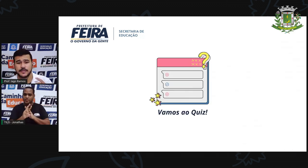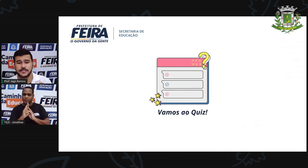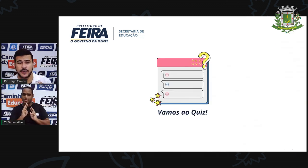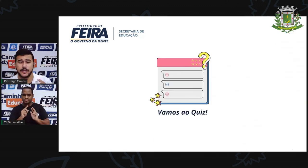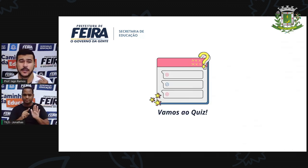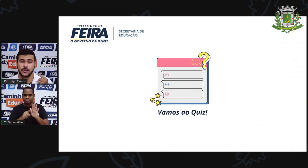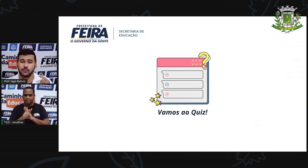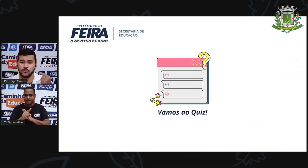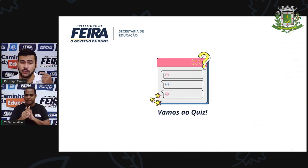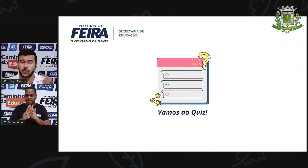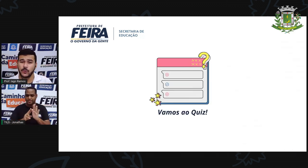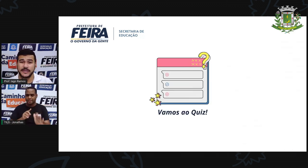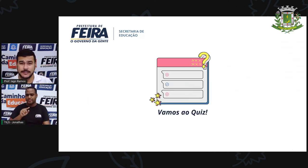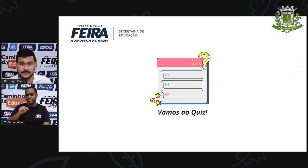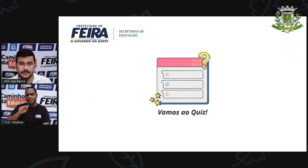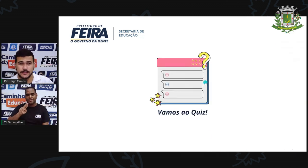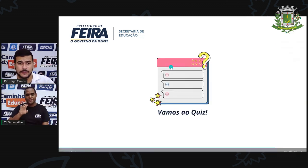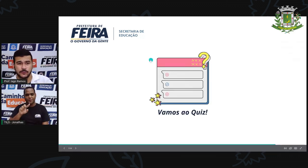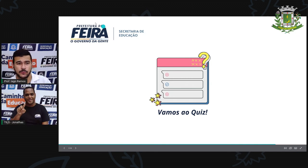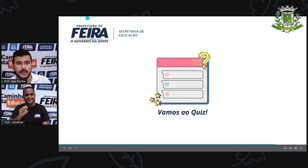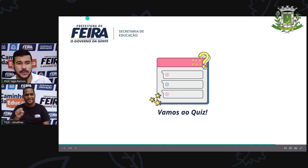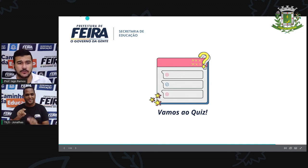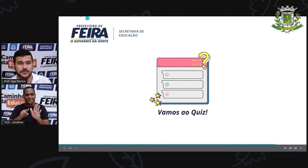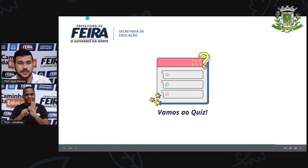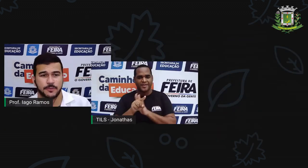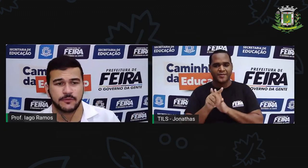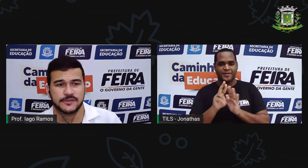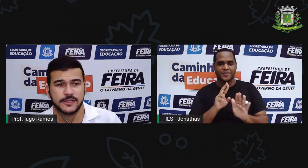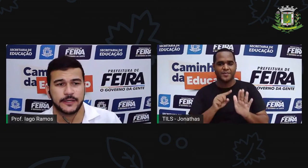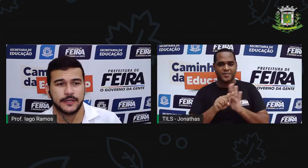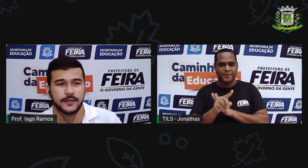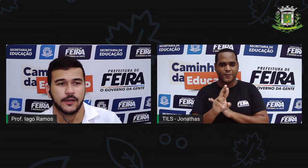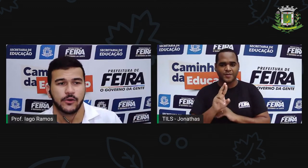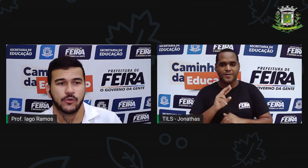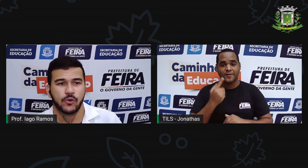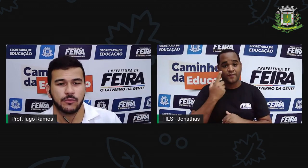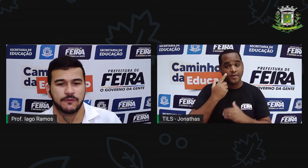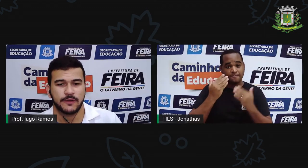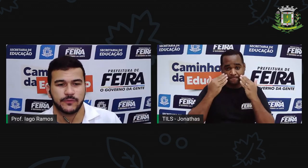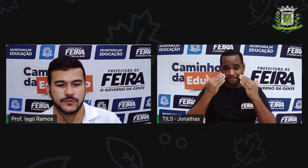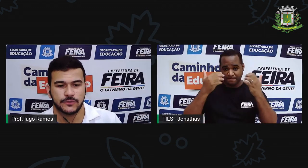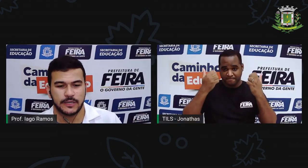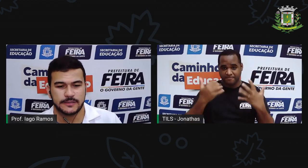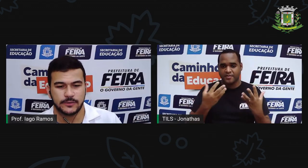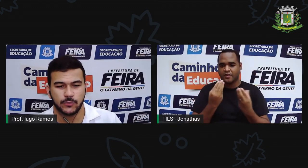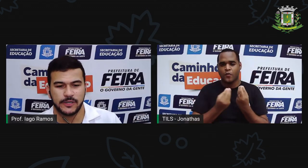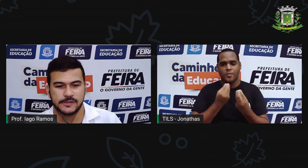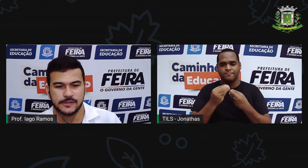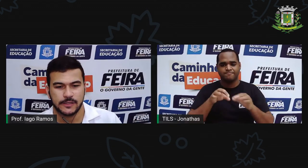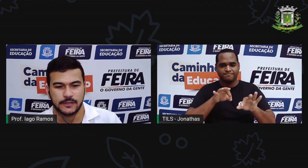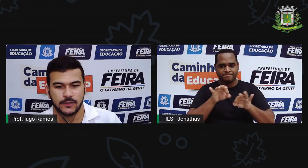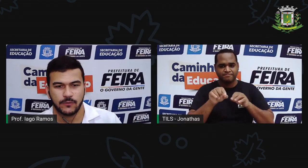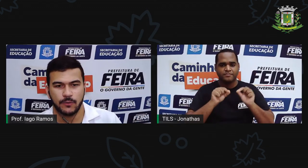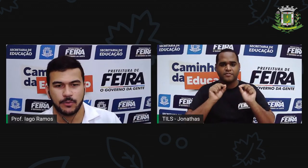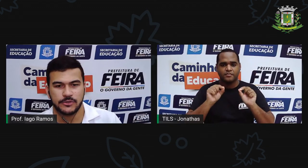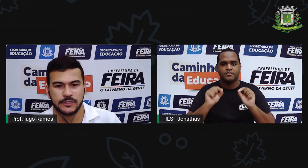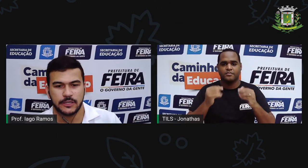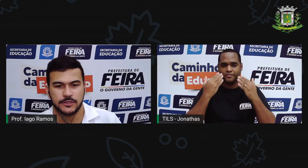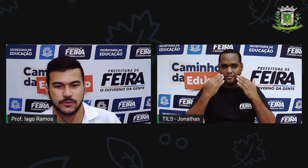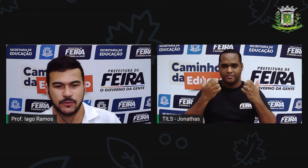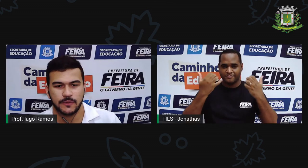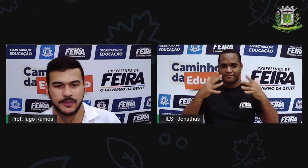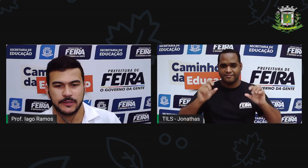que na verdade é um quiz. Então, eu quero mostrar para você aqui como vai funcionar esse quiz. Então, eu vou